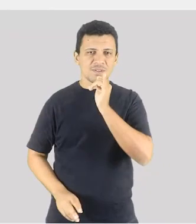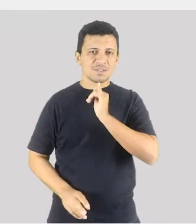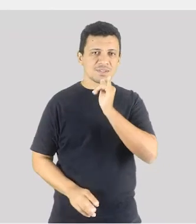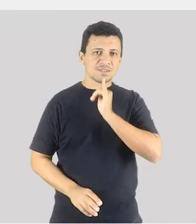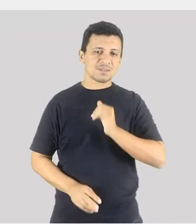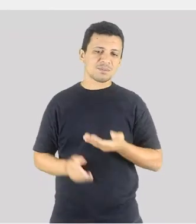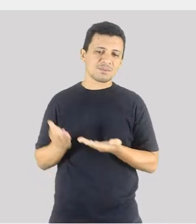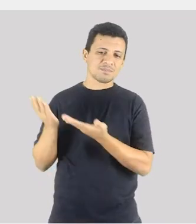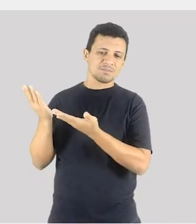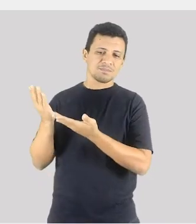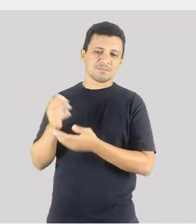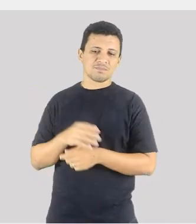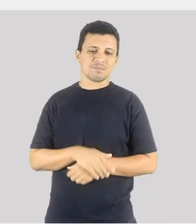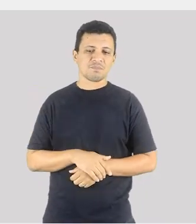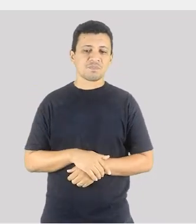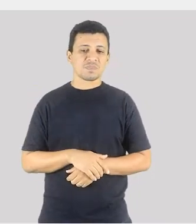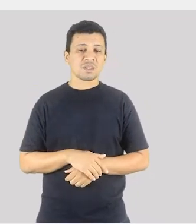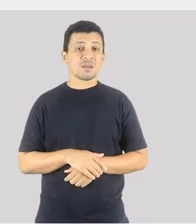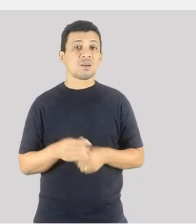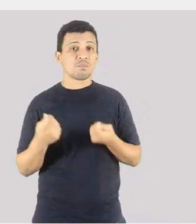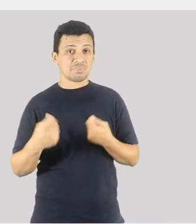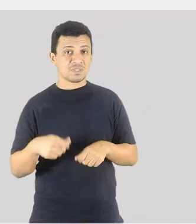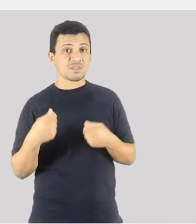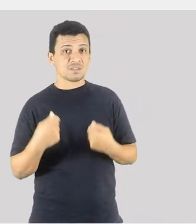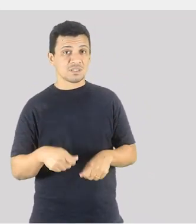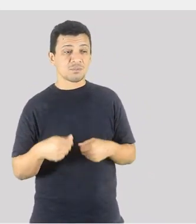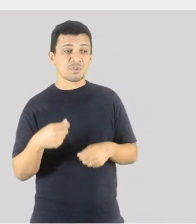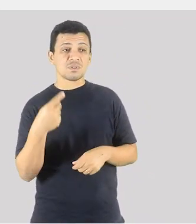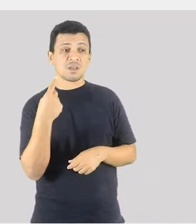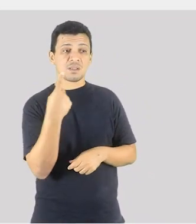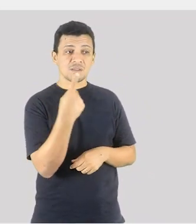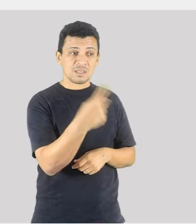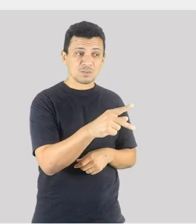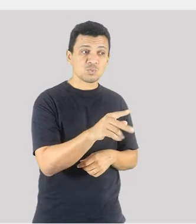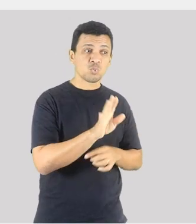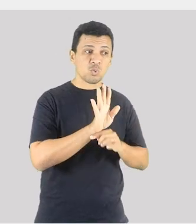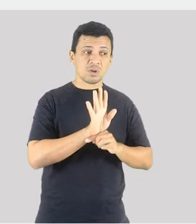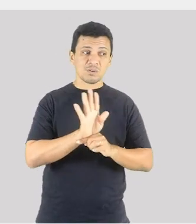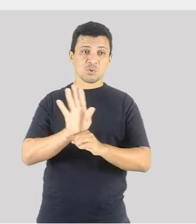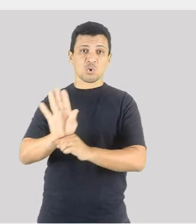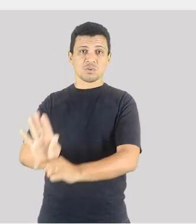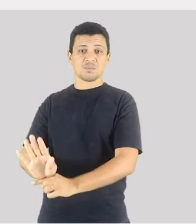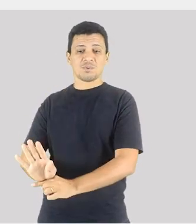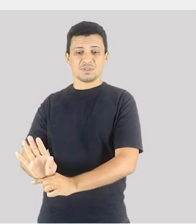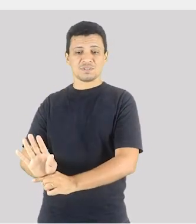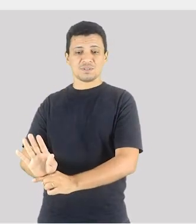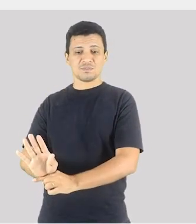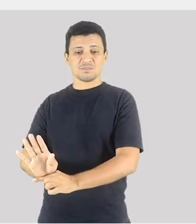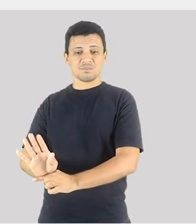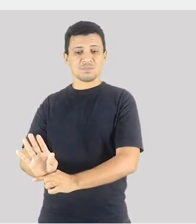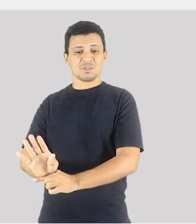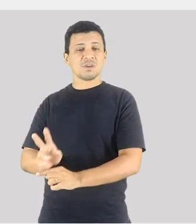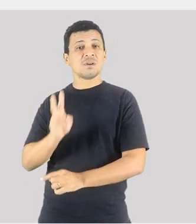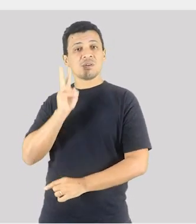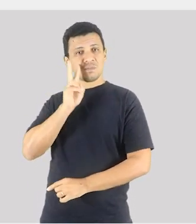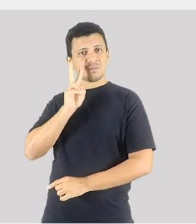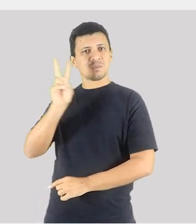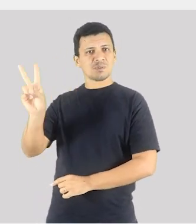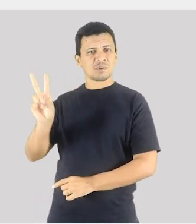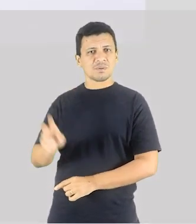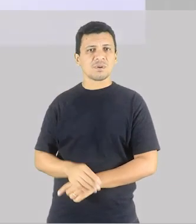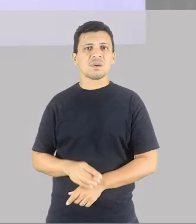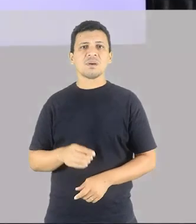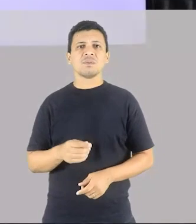trazer aqui. Quando se diz, precisamos da sua colaboração, notem, esse primeiro período é